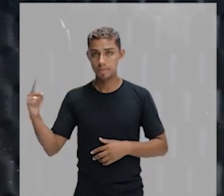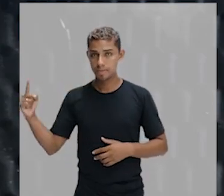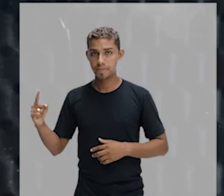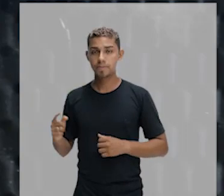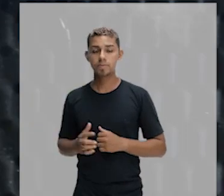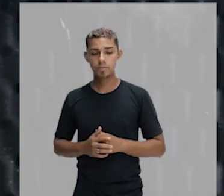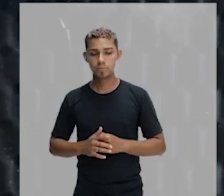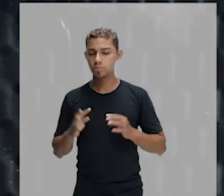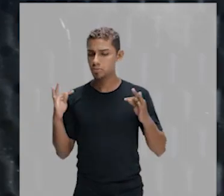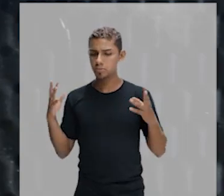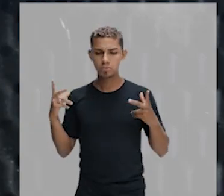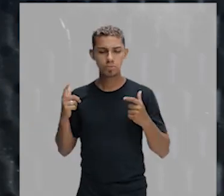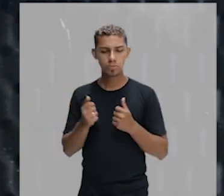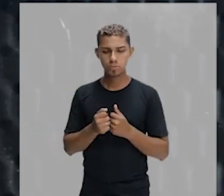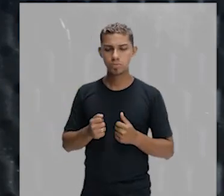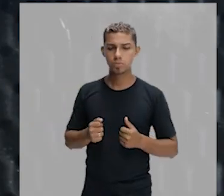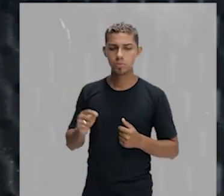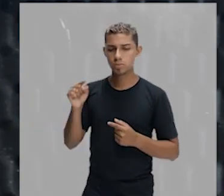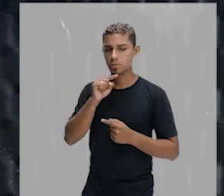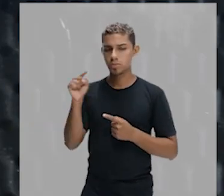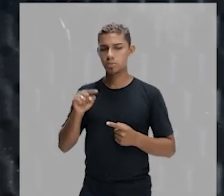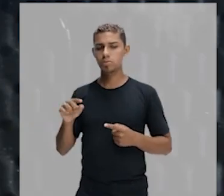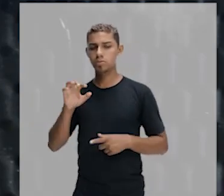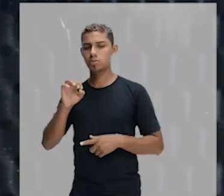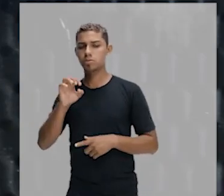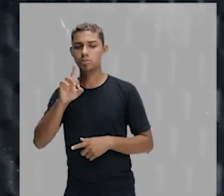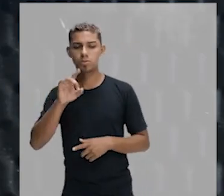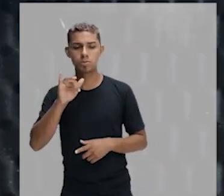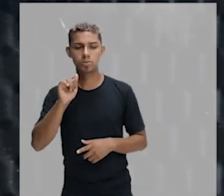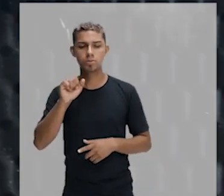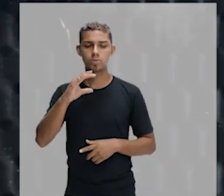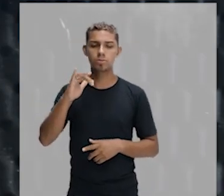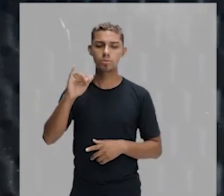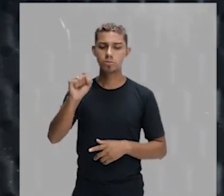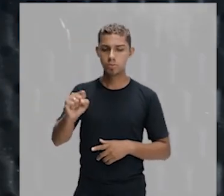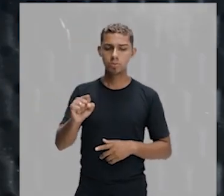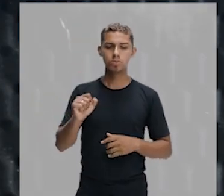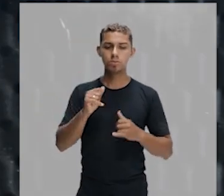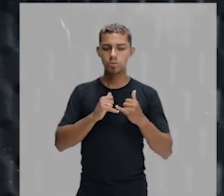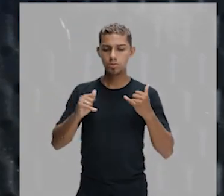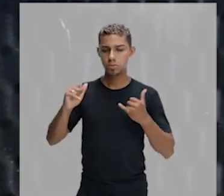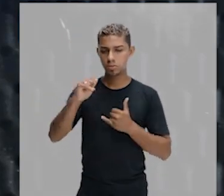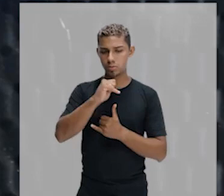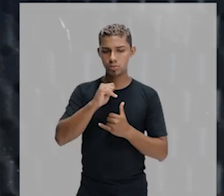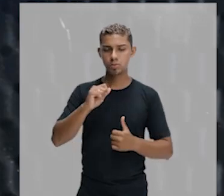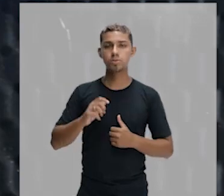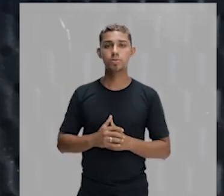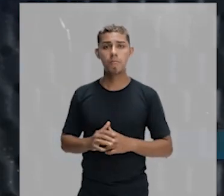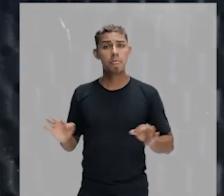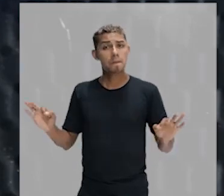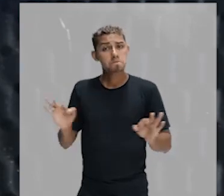as constelações zodiacais, aquelas que podem ser vistas aí a partir do Equador, ok?